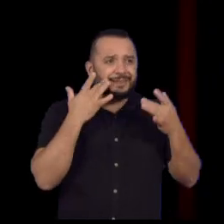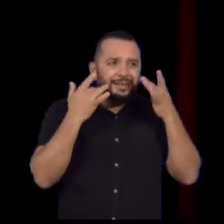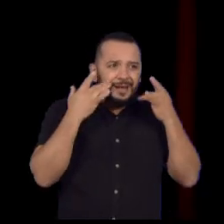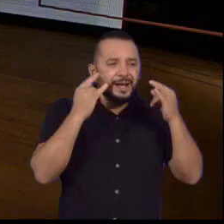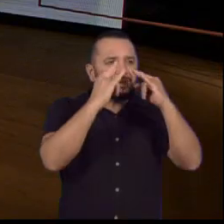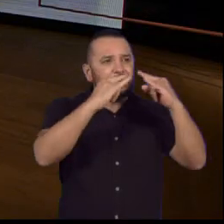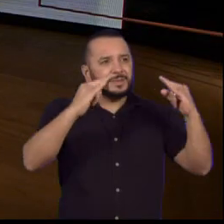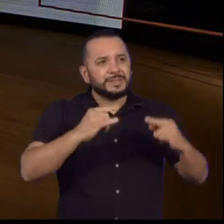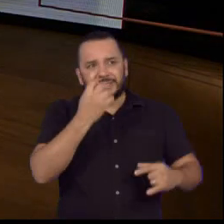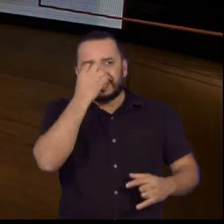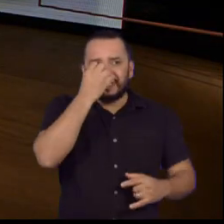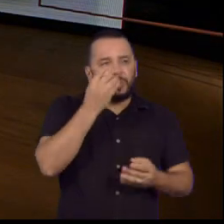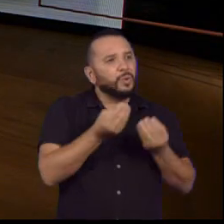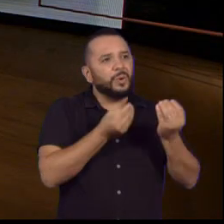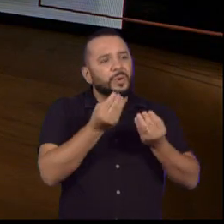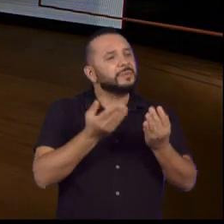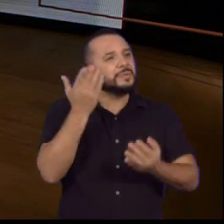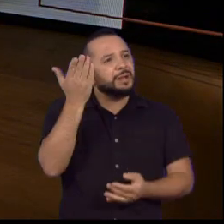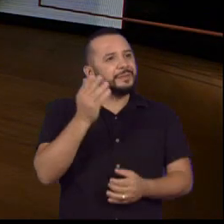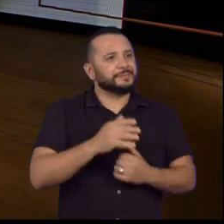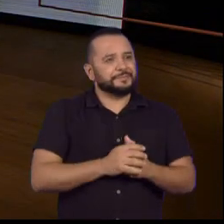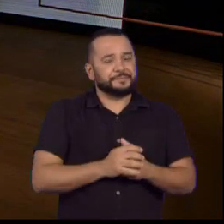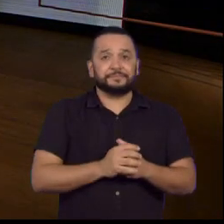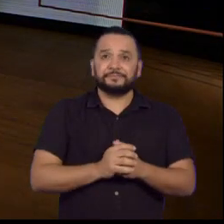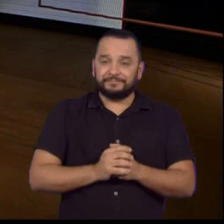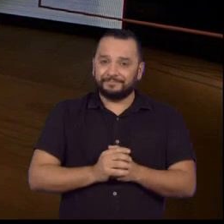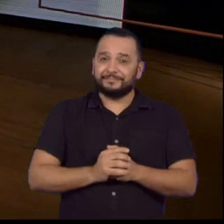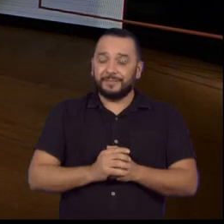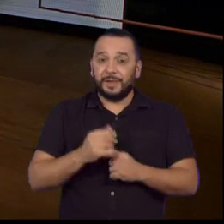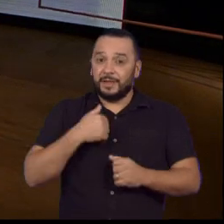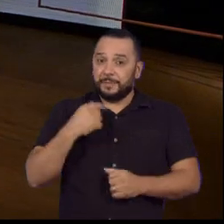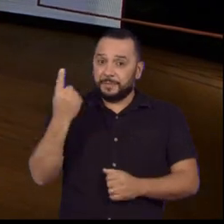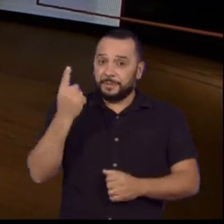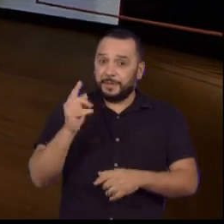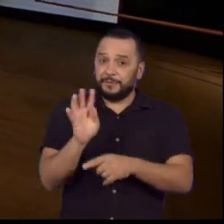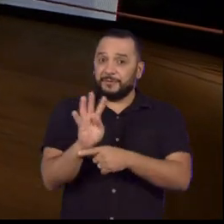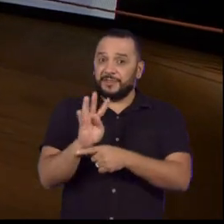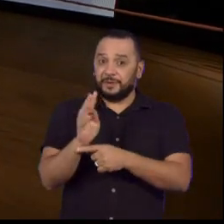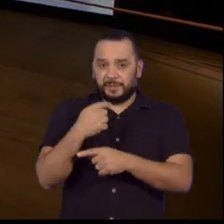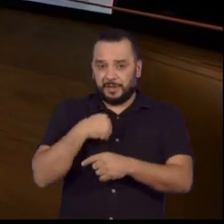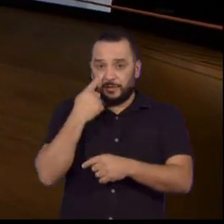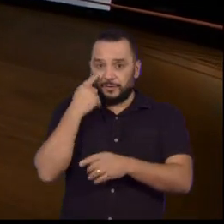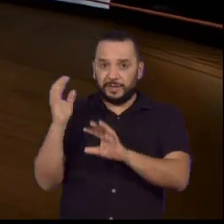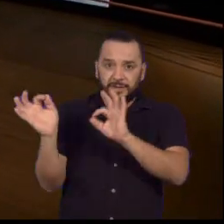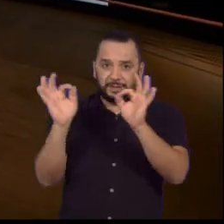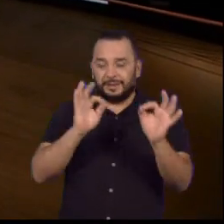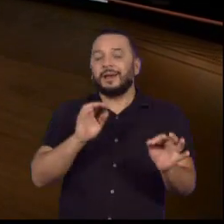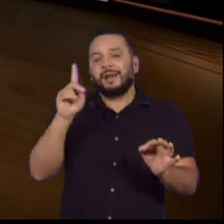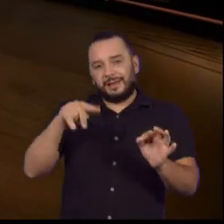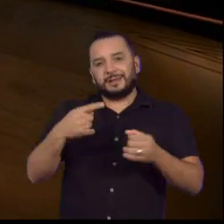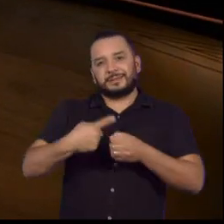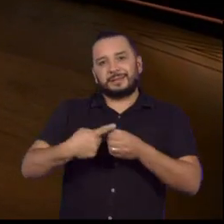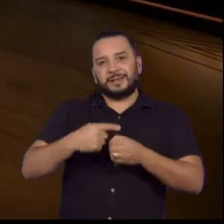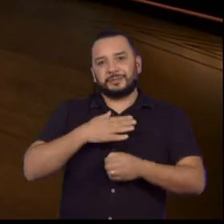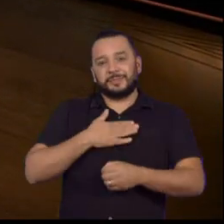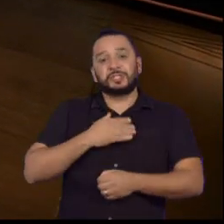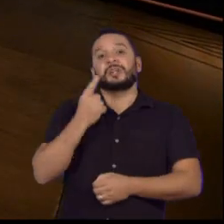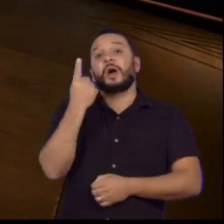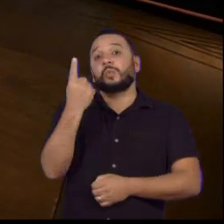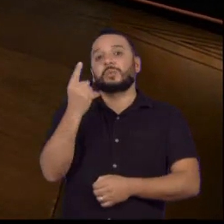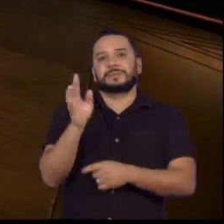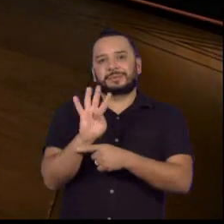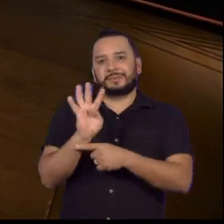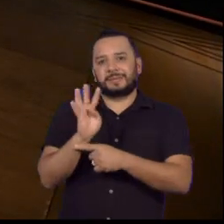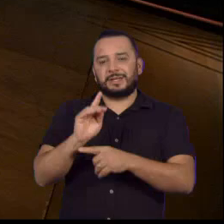teatro? Olha, o primeiro filme que eu vi na minha vida foi lá. Tinha um cinema, não sei se